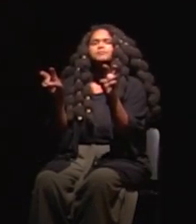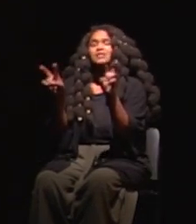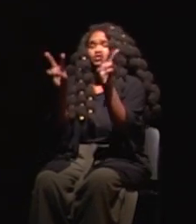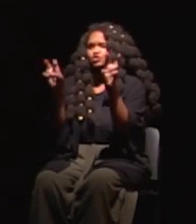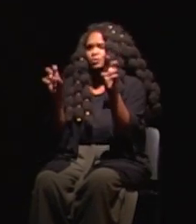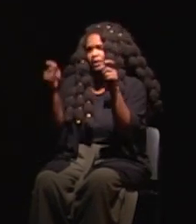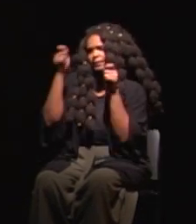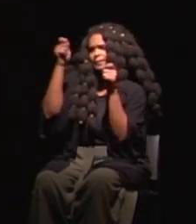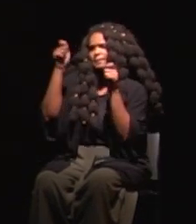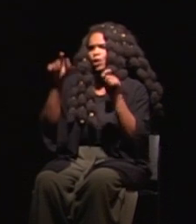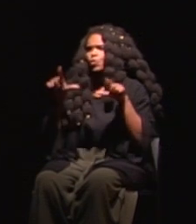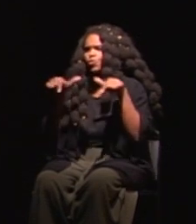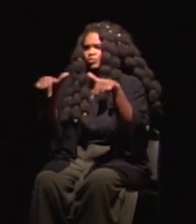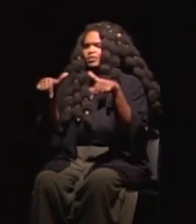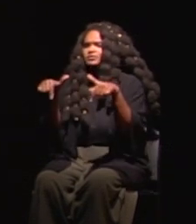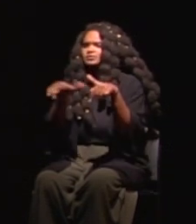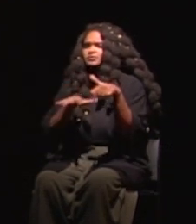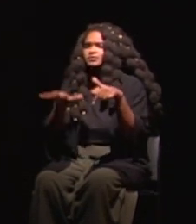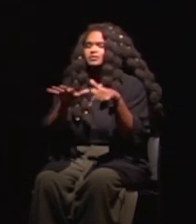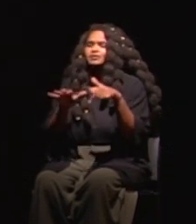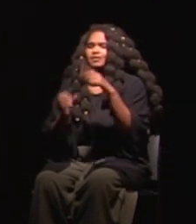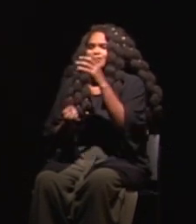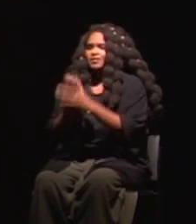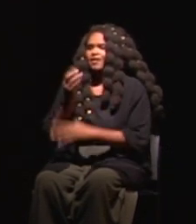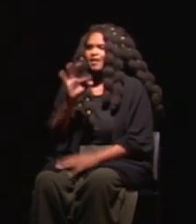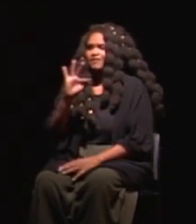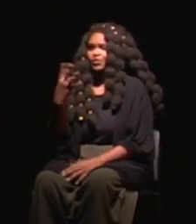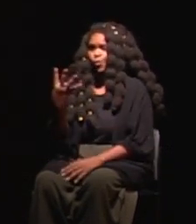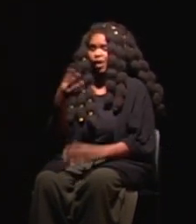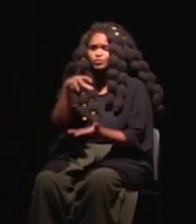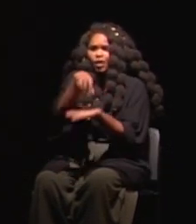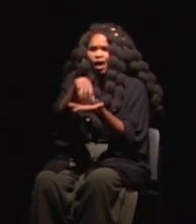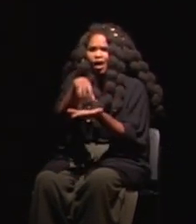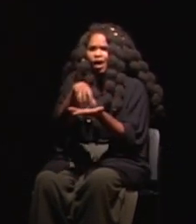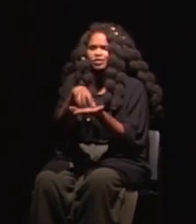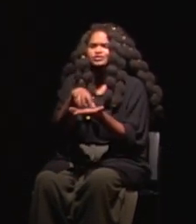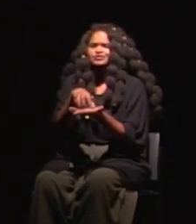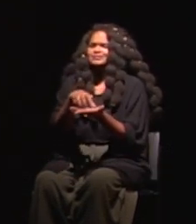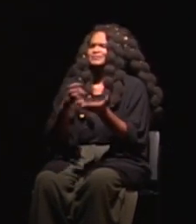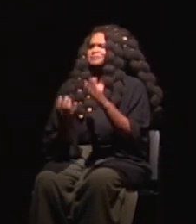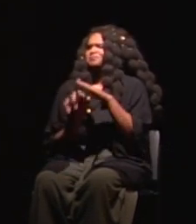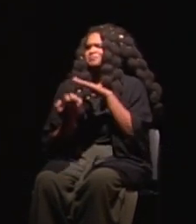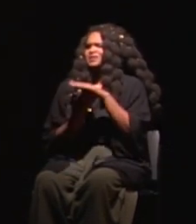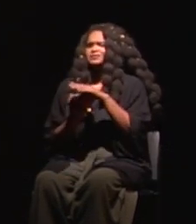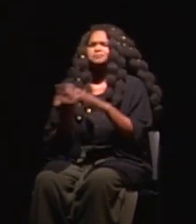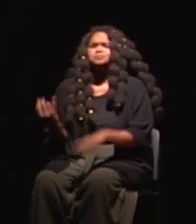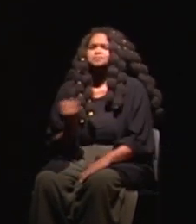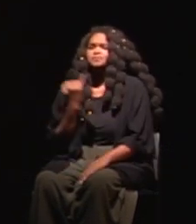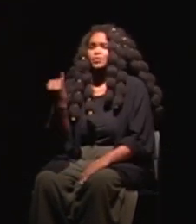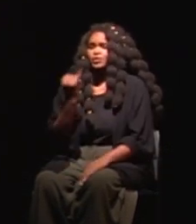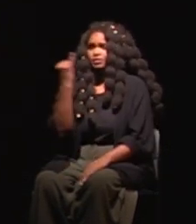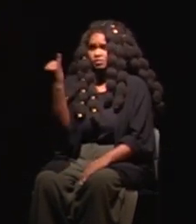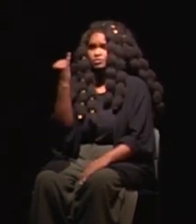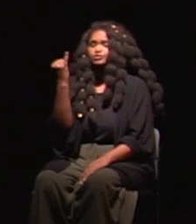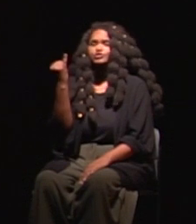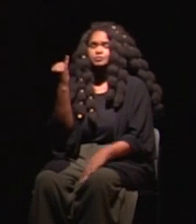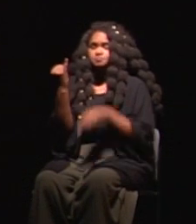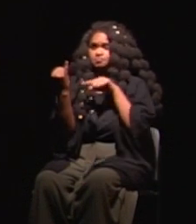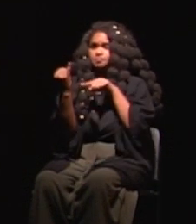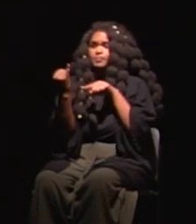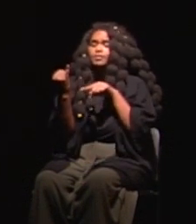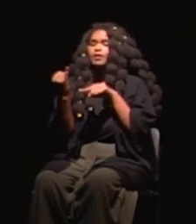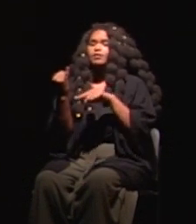da militância, né, na fundação da F4, dessa agência que foi fundamental, né, como, né, uma posição